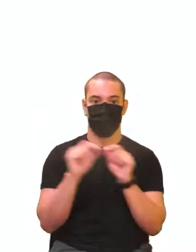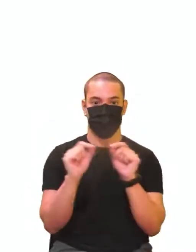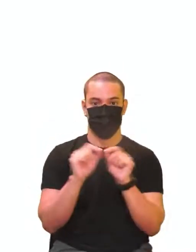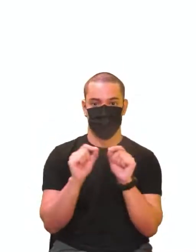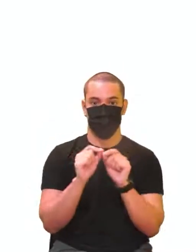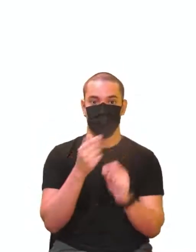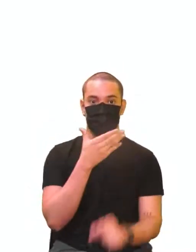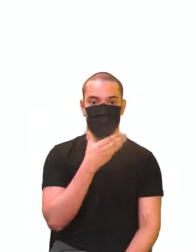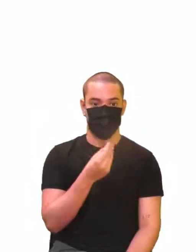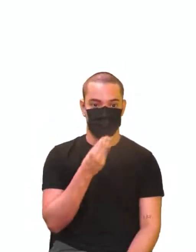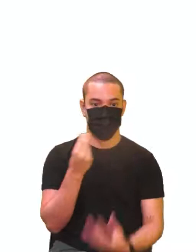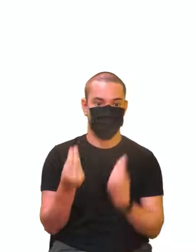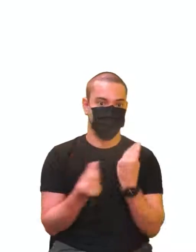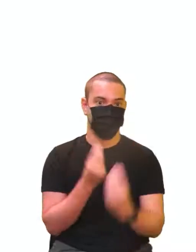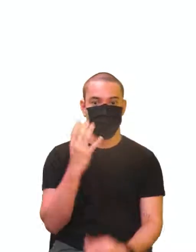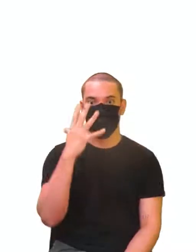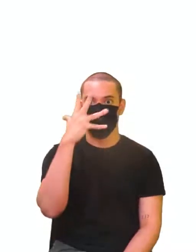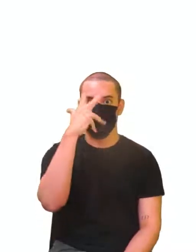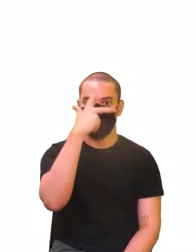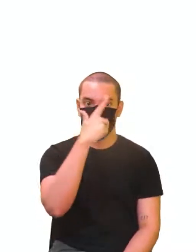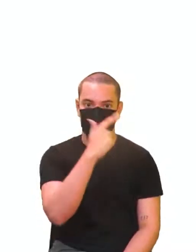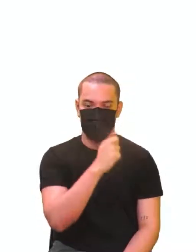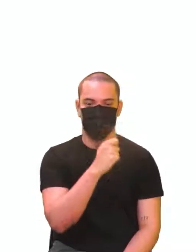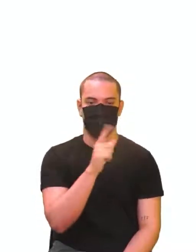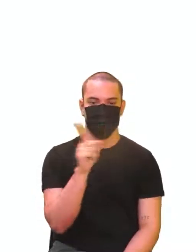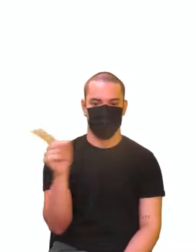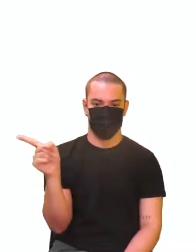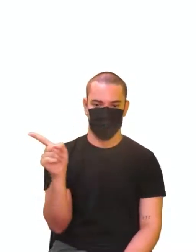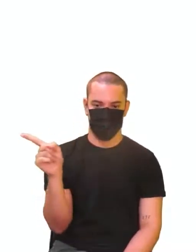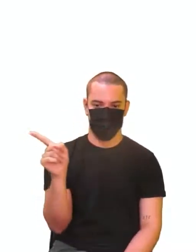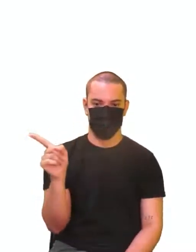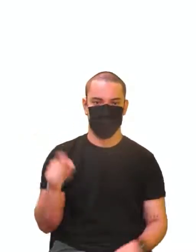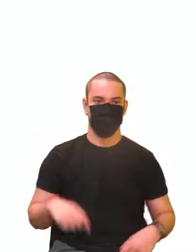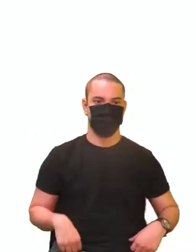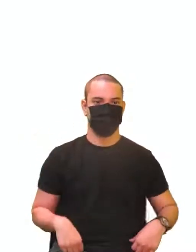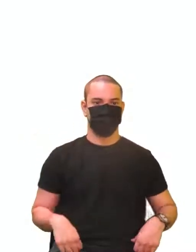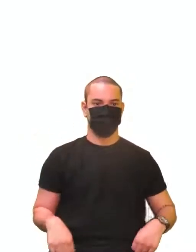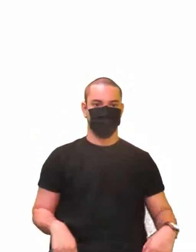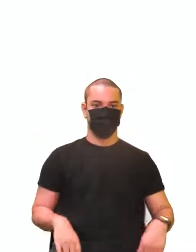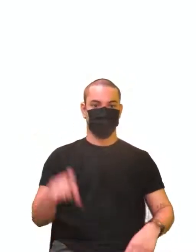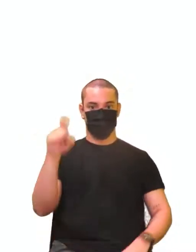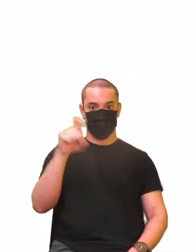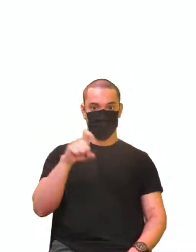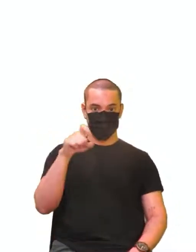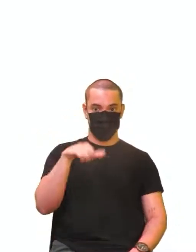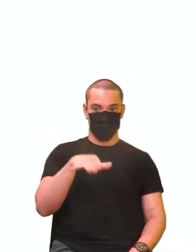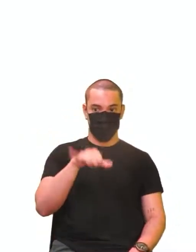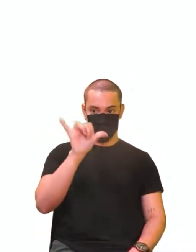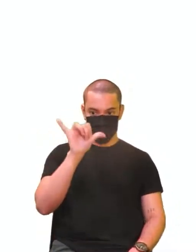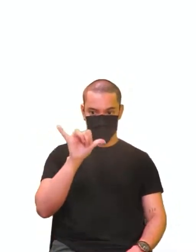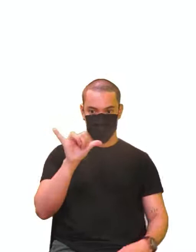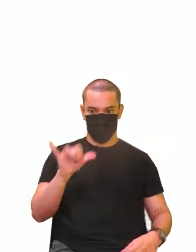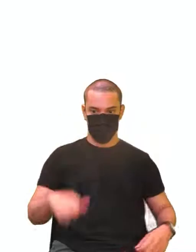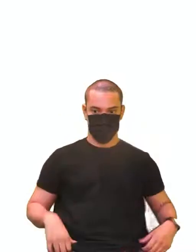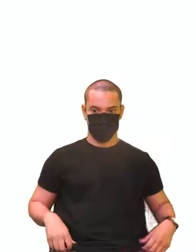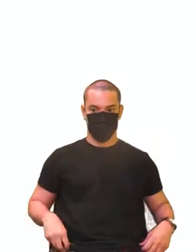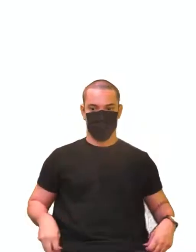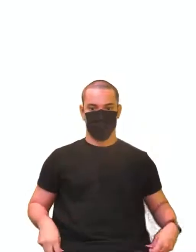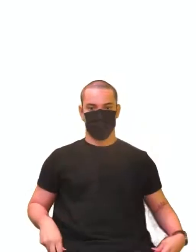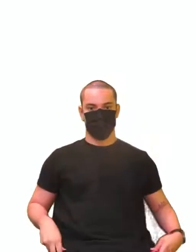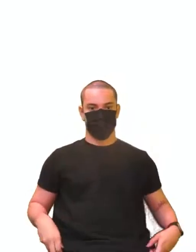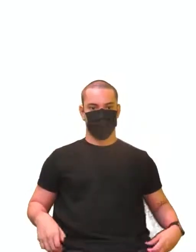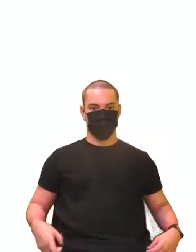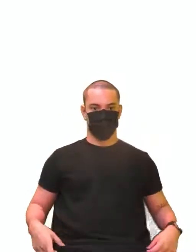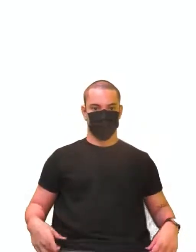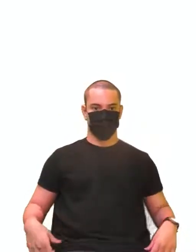menino. Tão lindo, né, esse menino, gente? Sim. XY, né? A menina